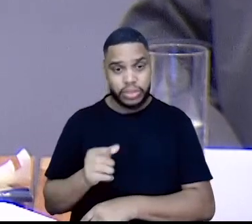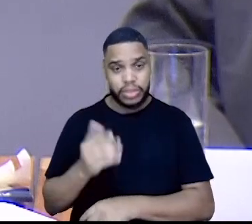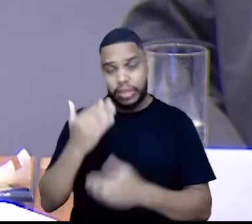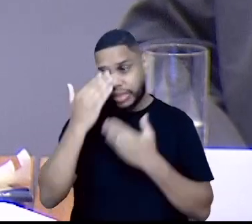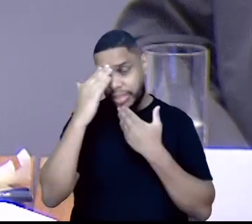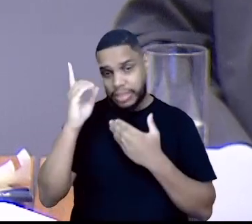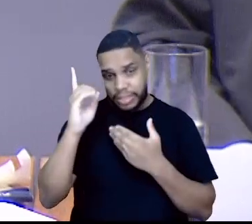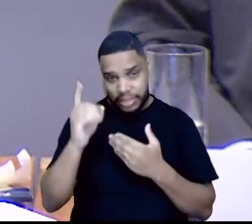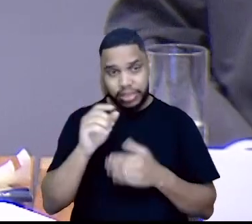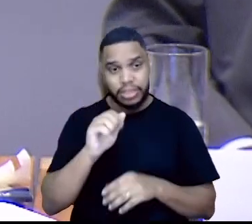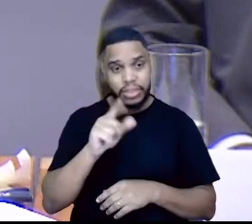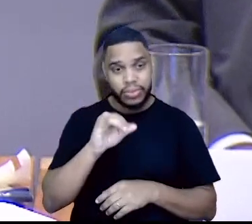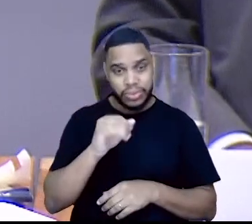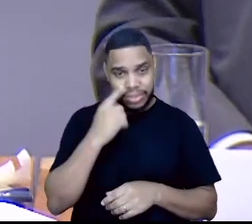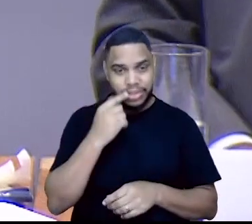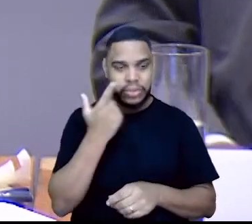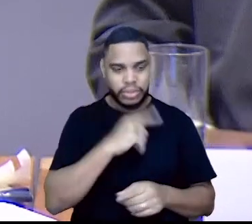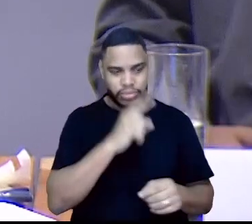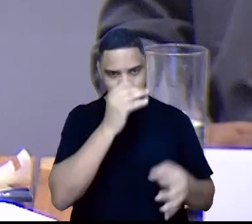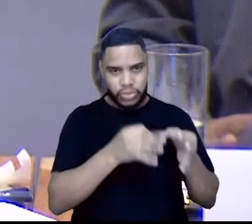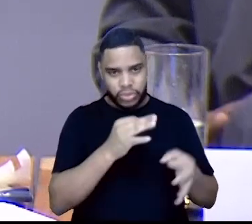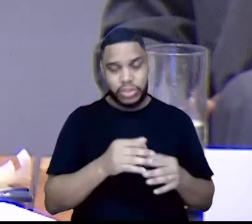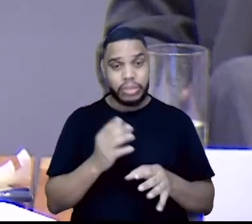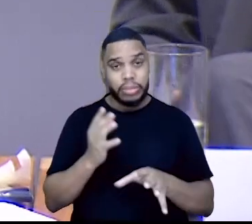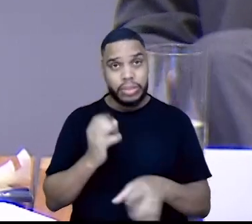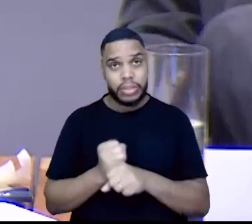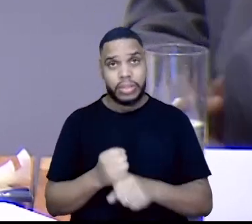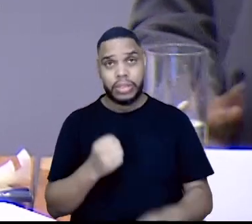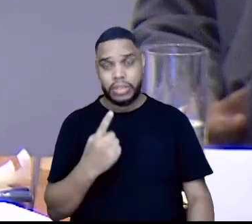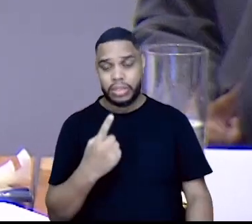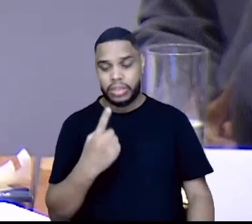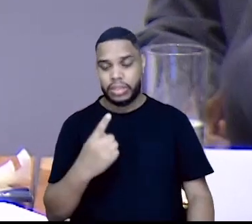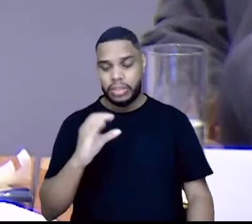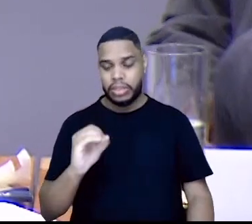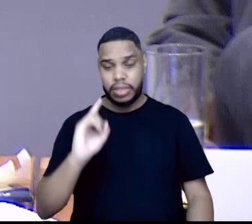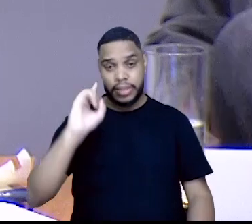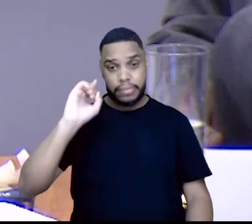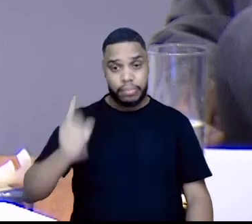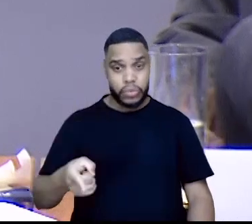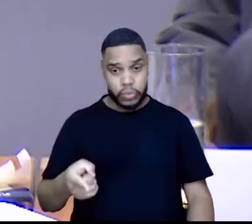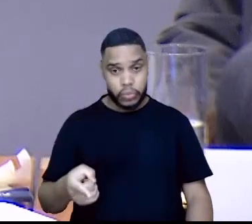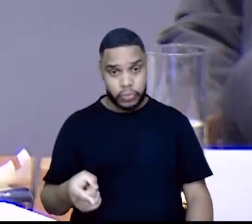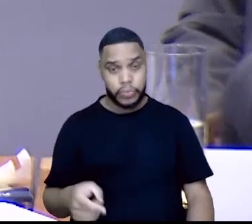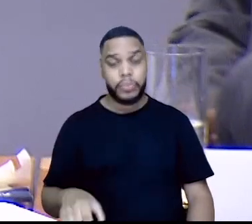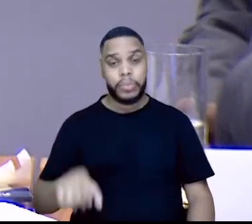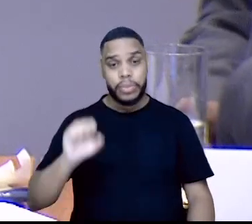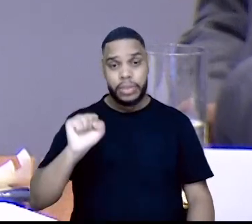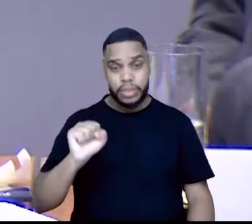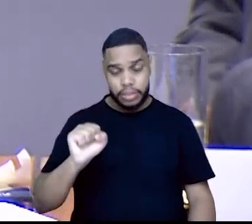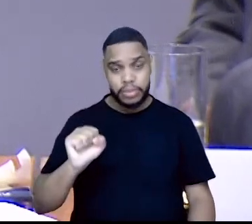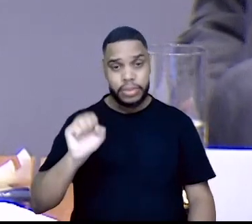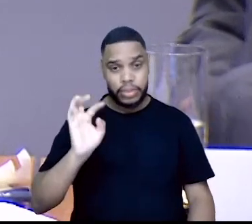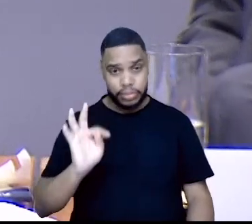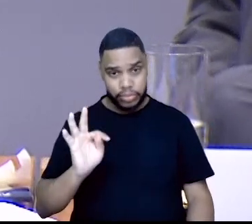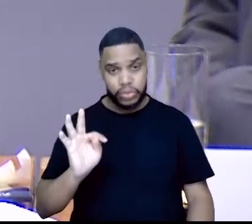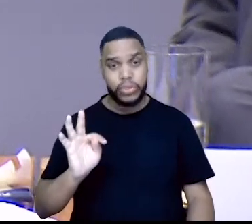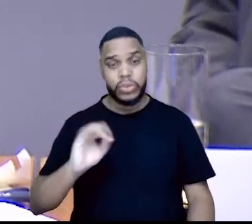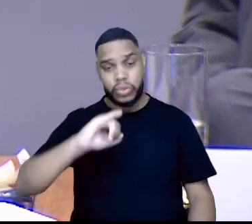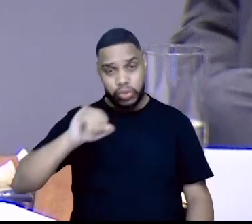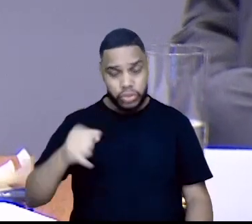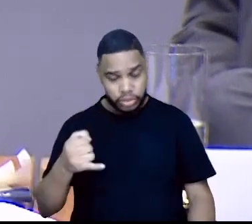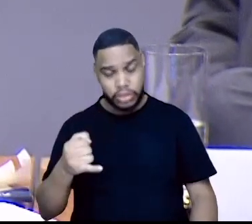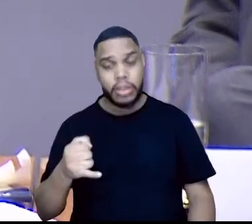deixou subir, teriam sido mais de 110 mil. No Superior Tribunal de Justiça,